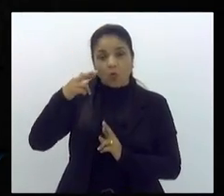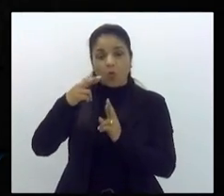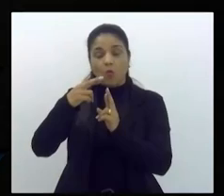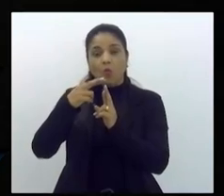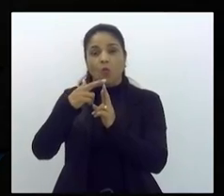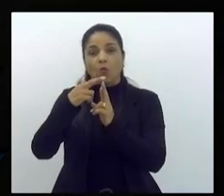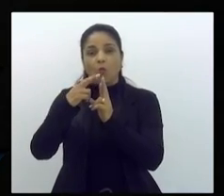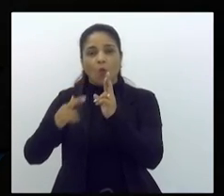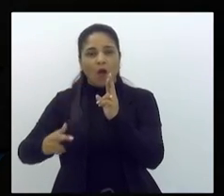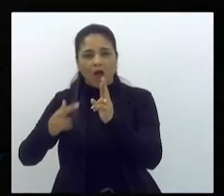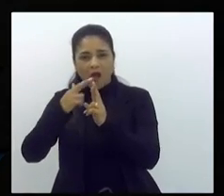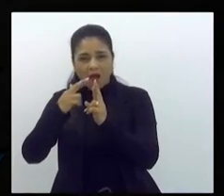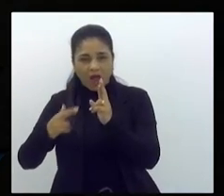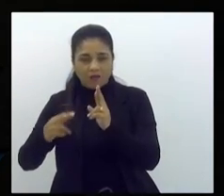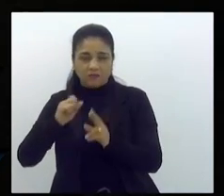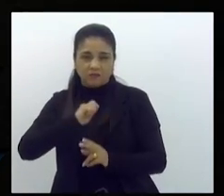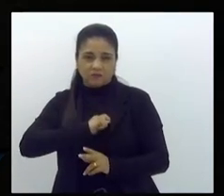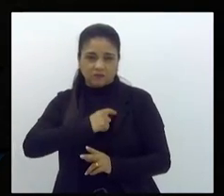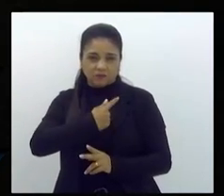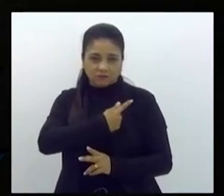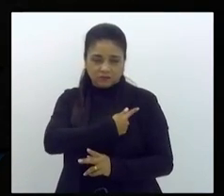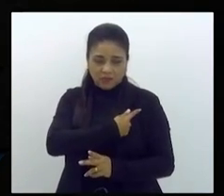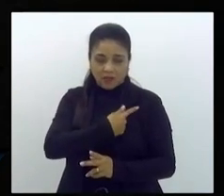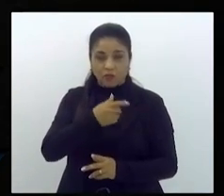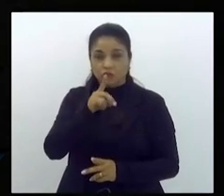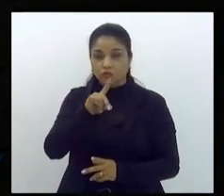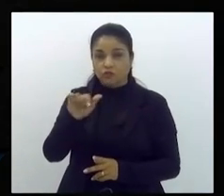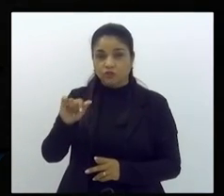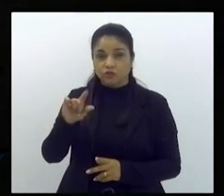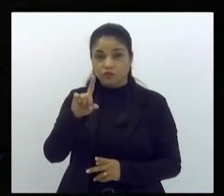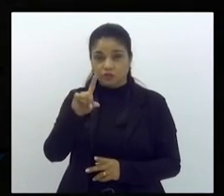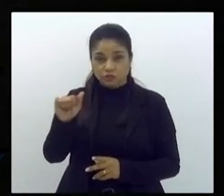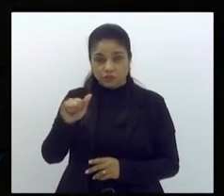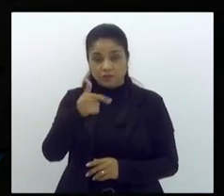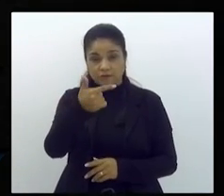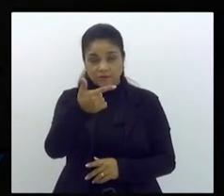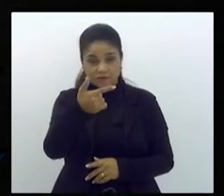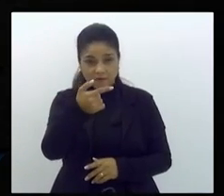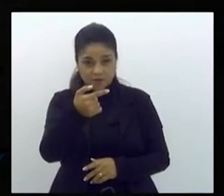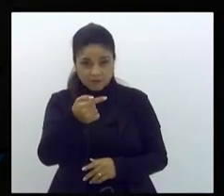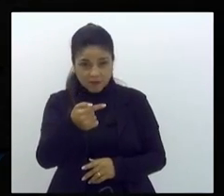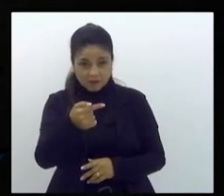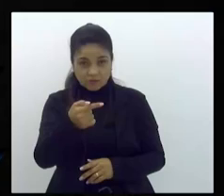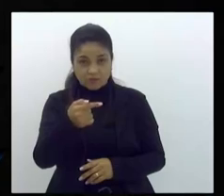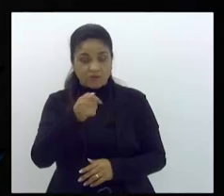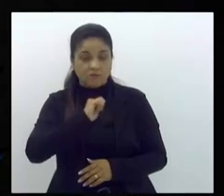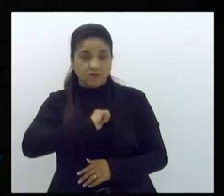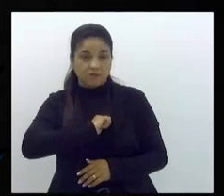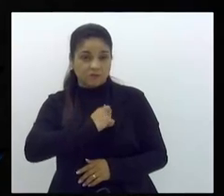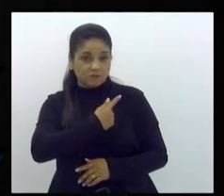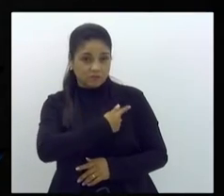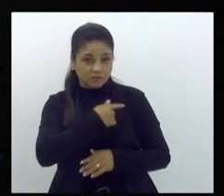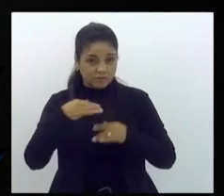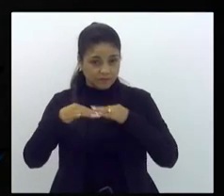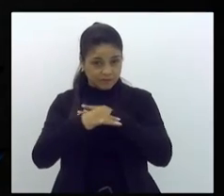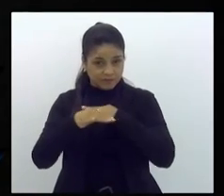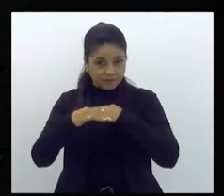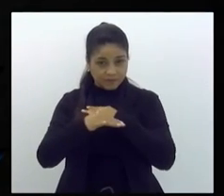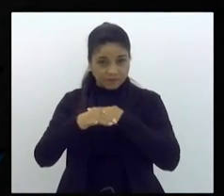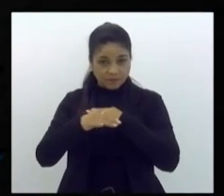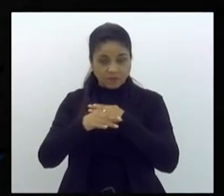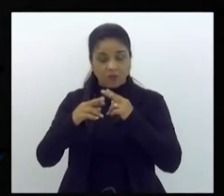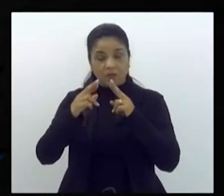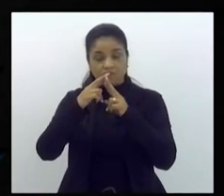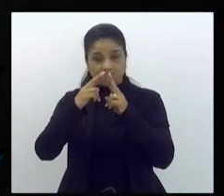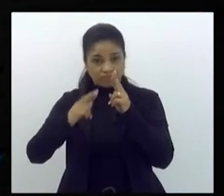dia 17 às 18 horas na UERJ de São Gonçalo vamos ter mais uma audiência pública Deputado